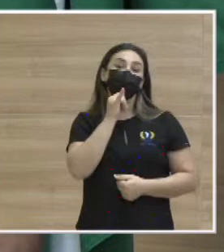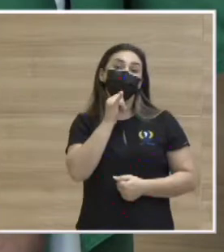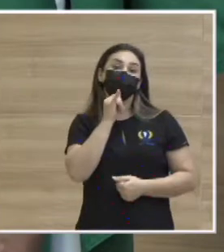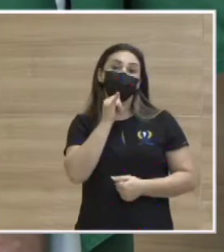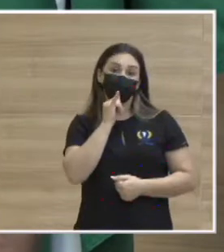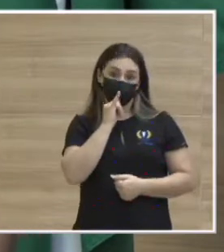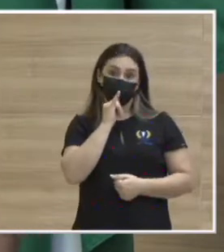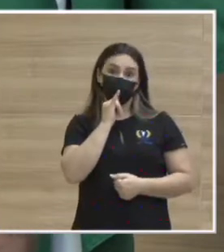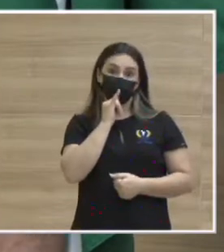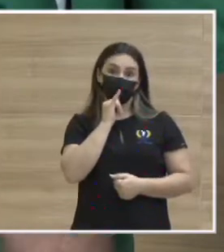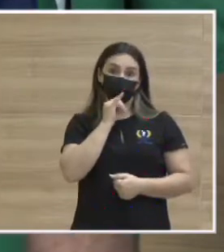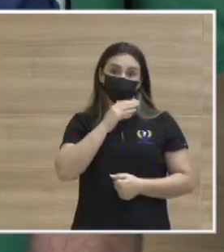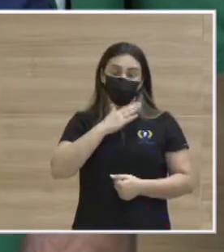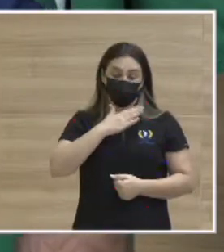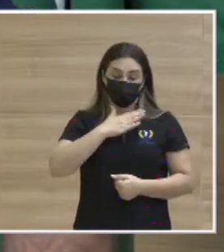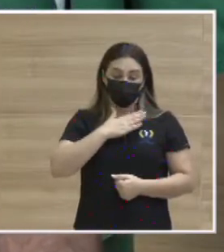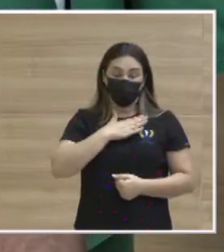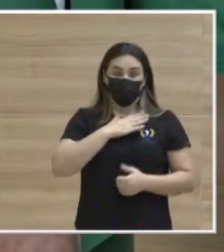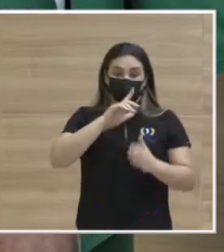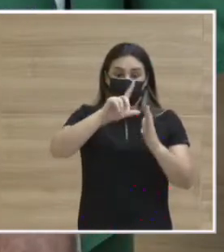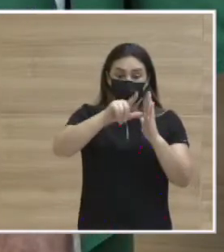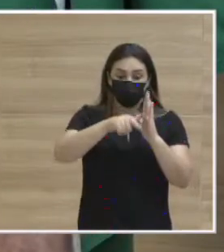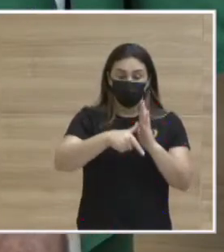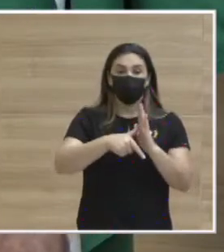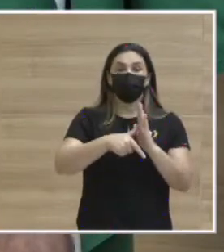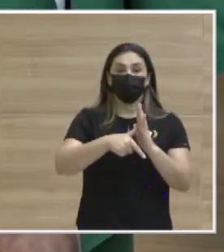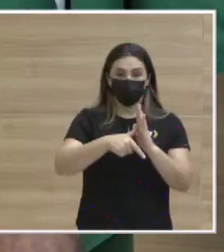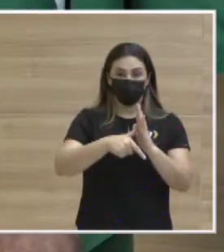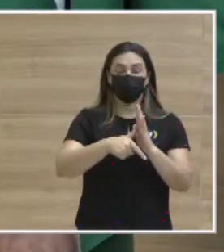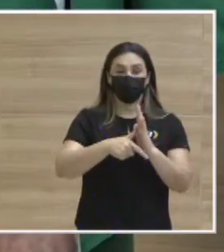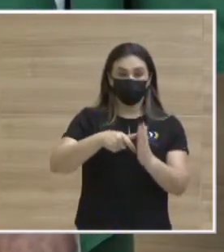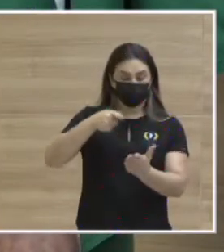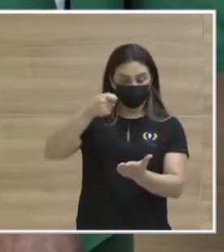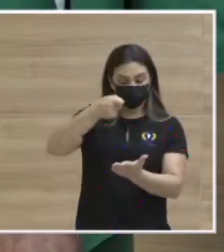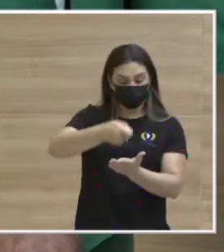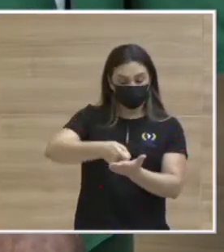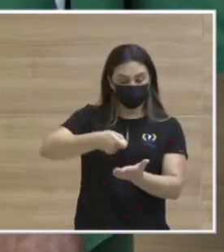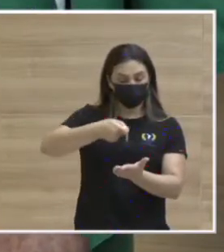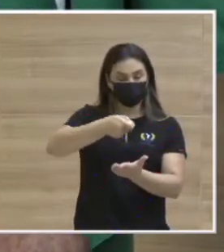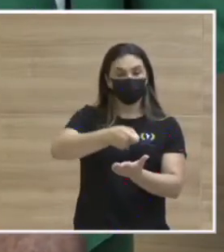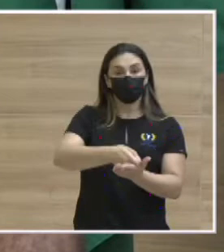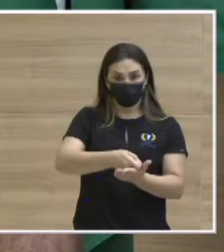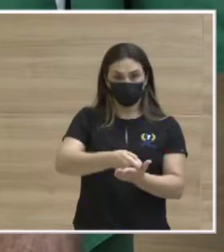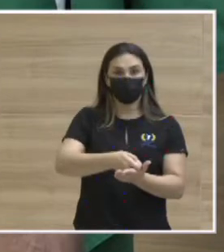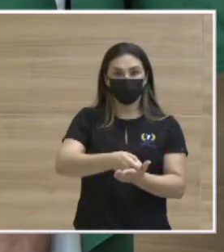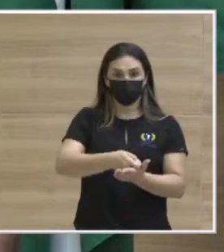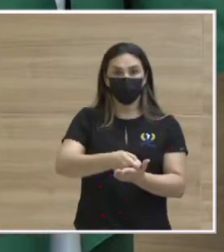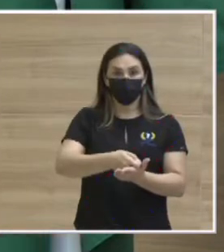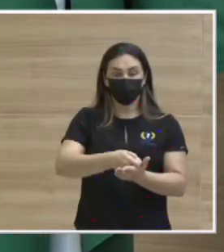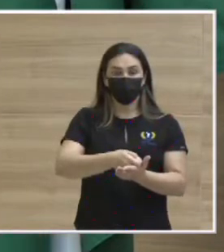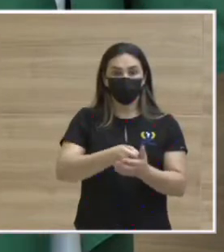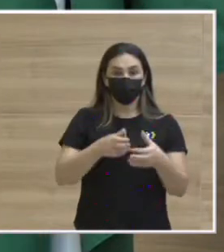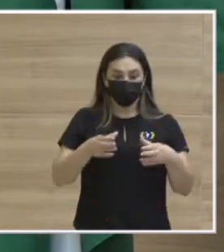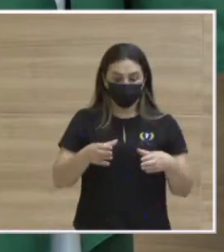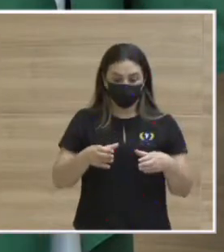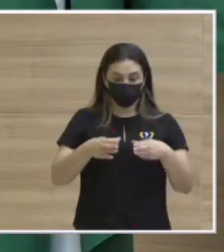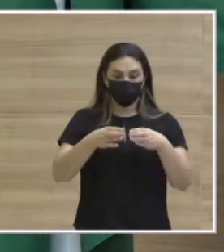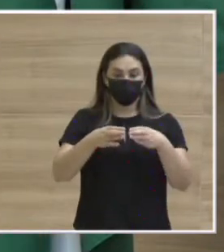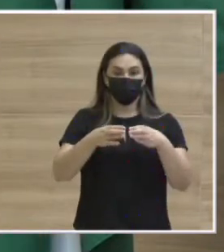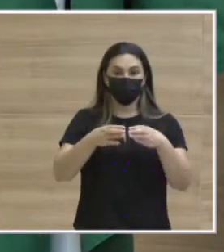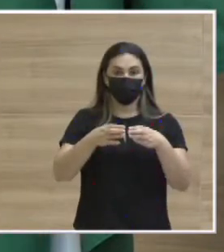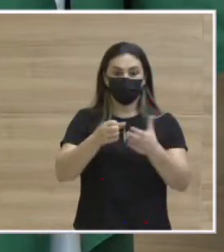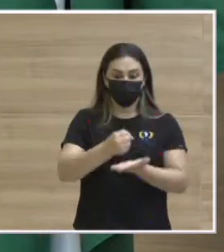Exemplifico que, após a minha recusa, antes insistentes e persistentes tentativas da alta cúpula do